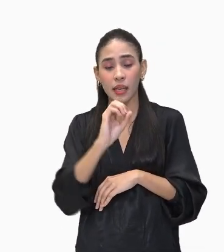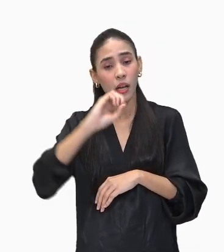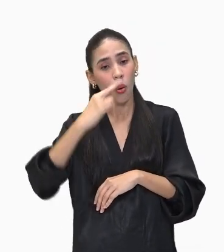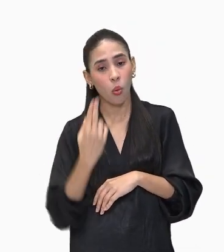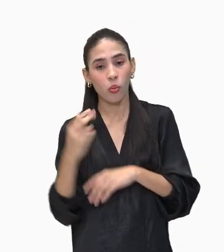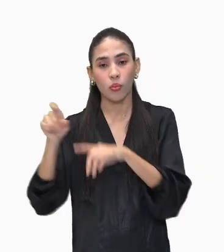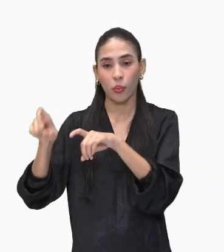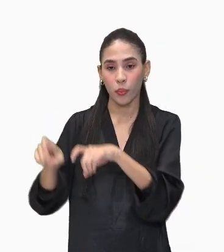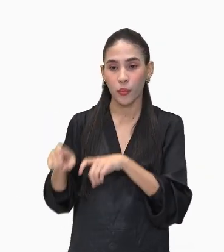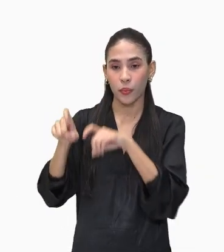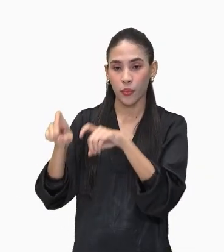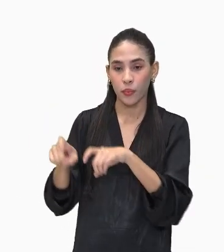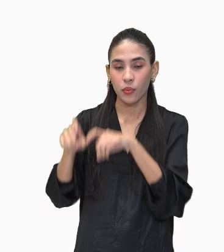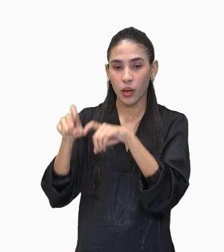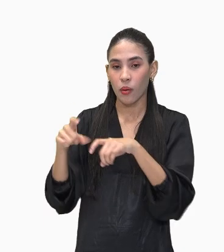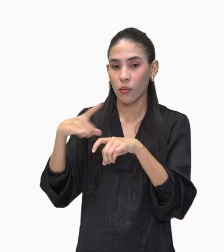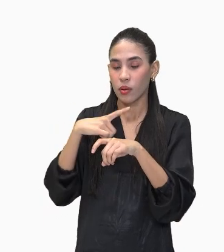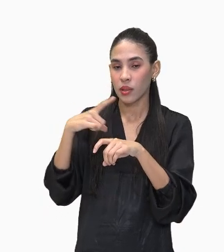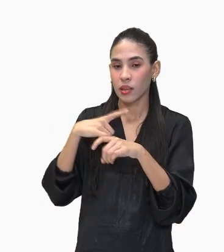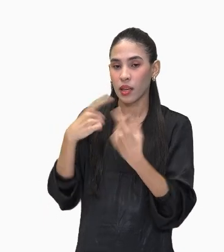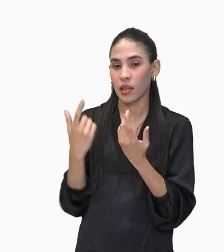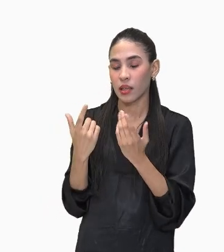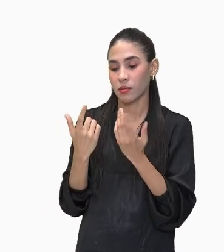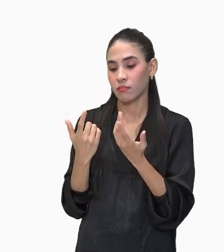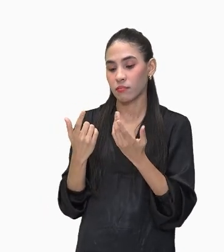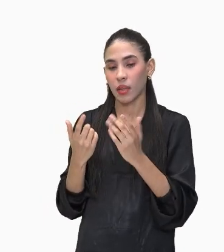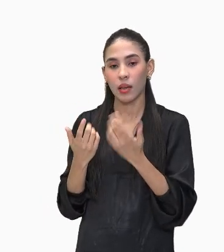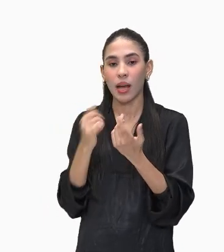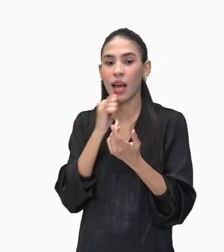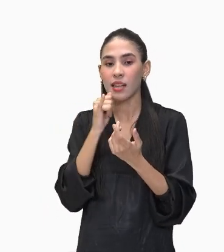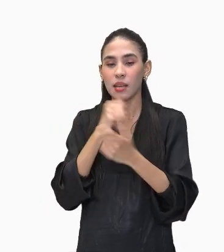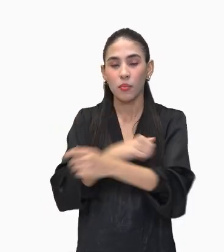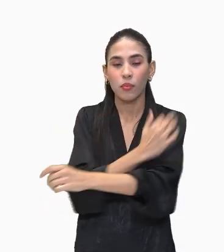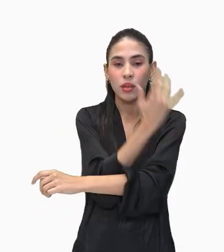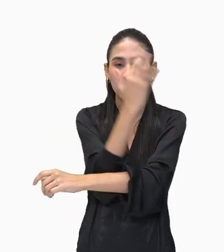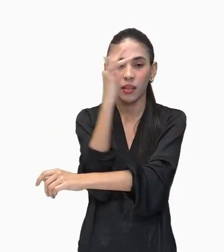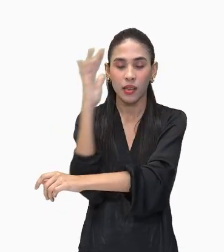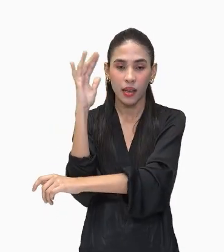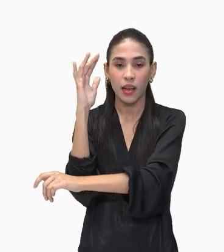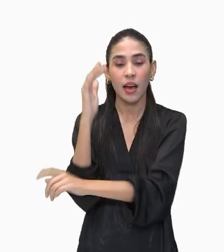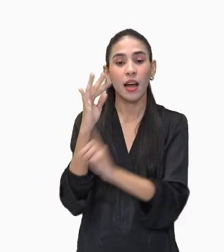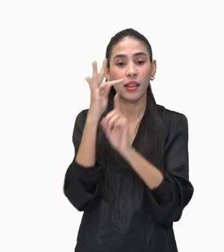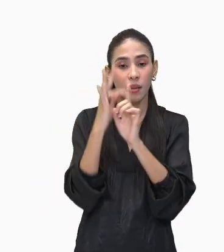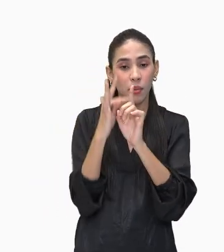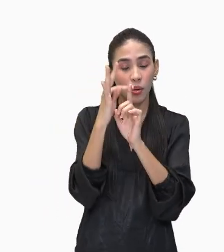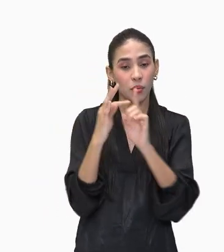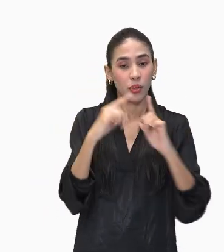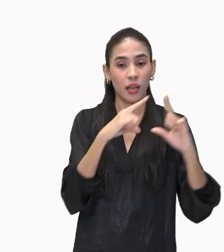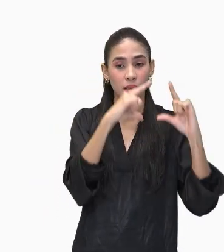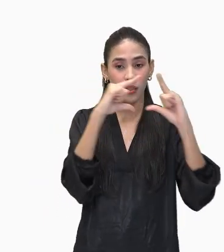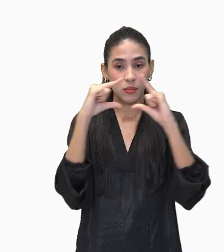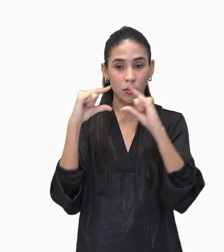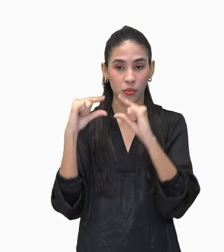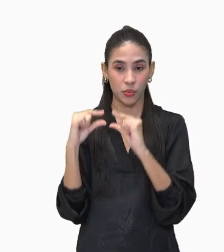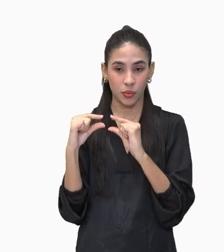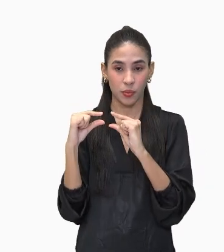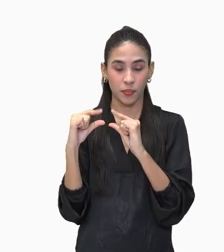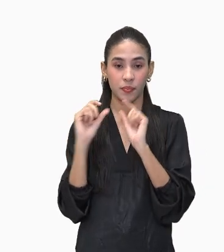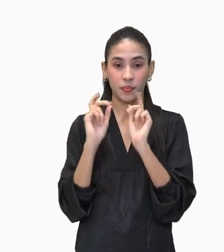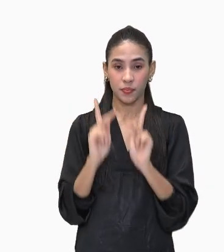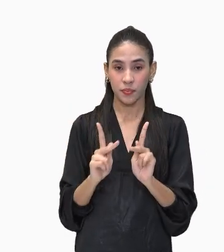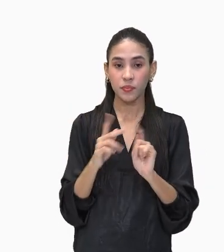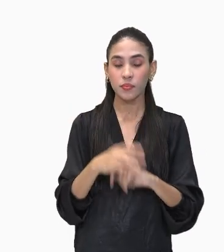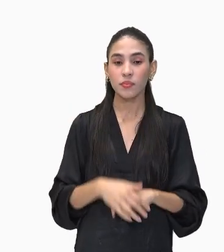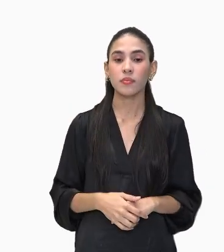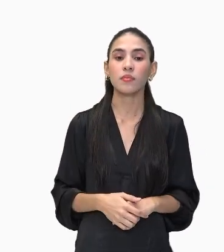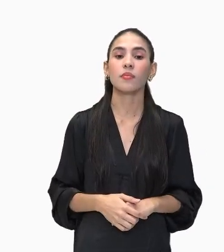rurais, onde há concentração de áreas verdes, a temperatura ela já vai diminuindo, certo?